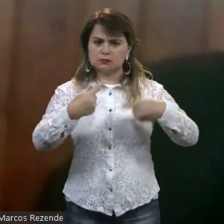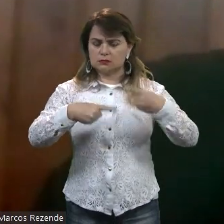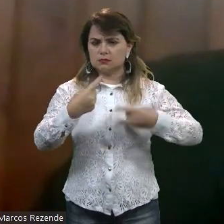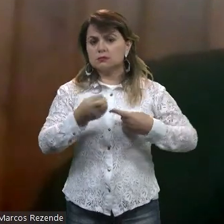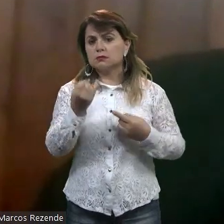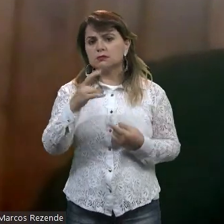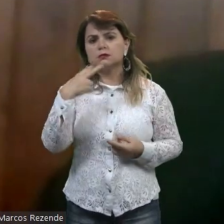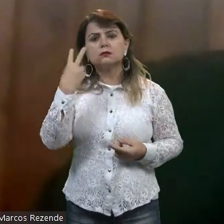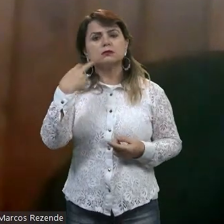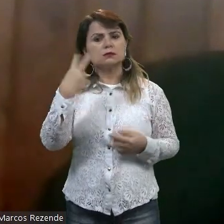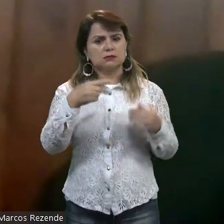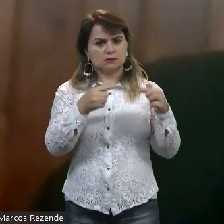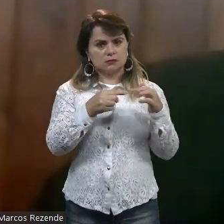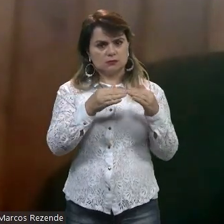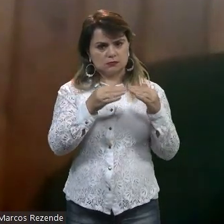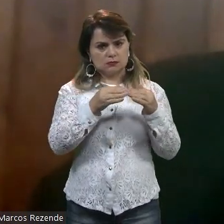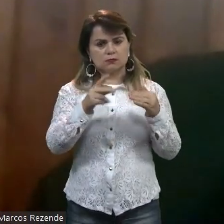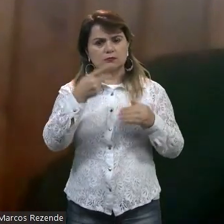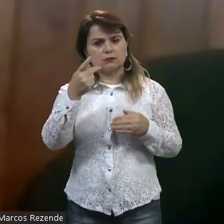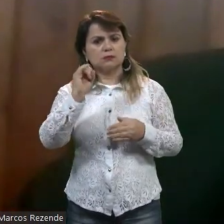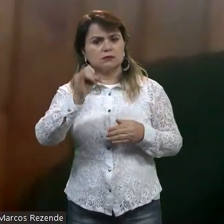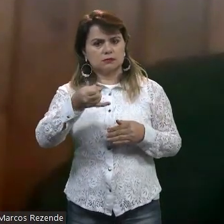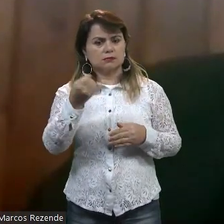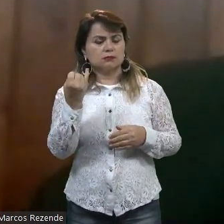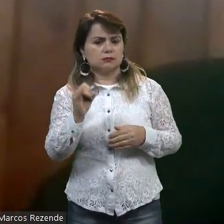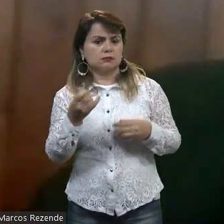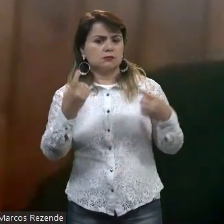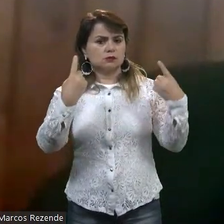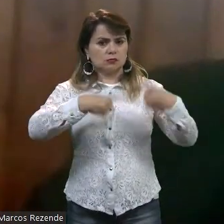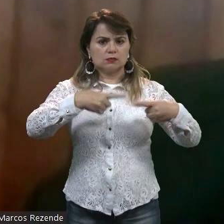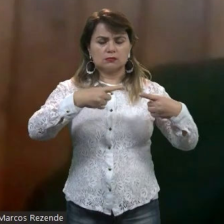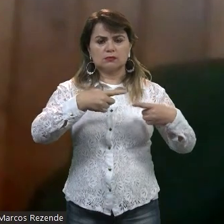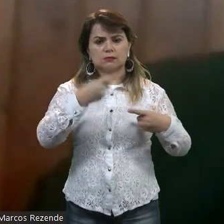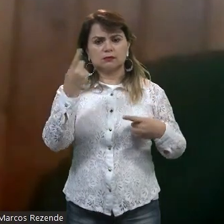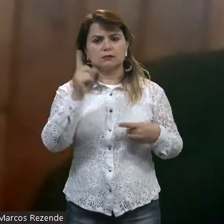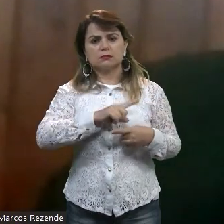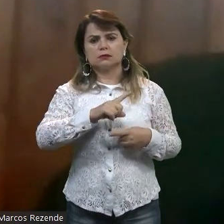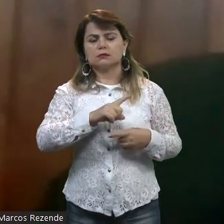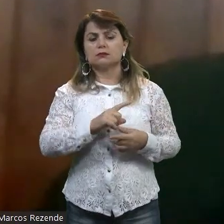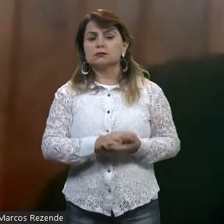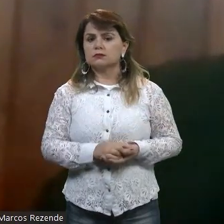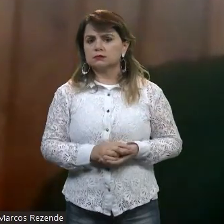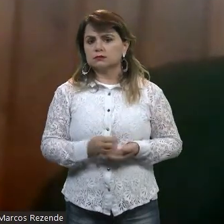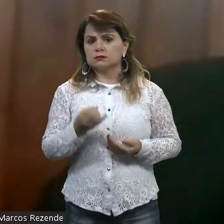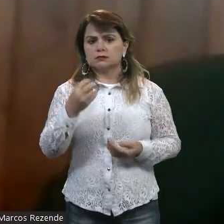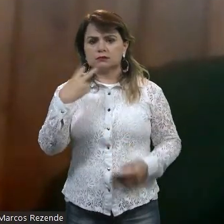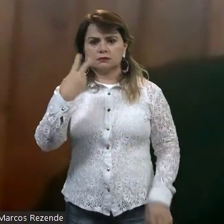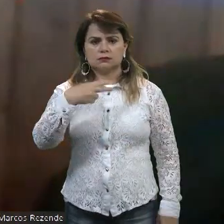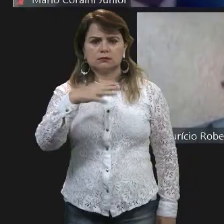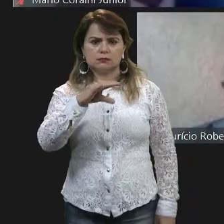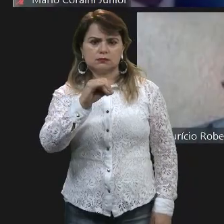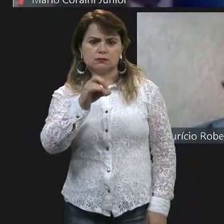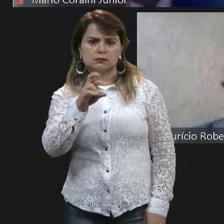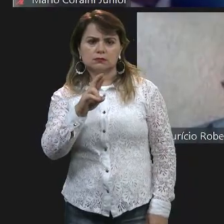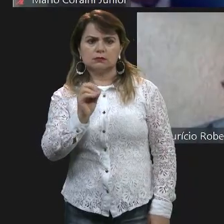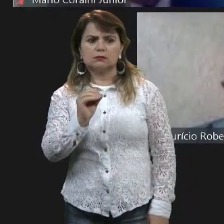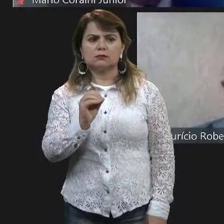Os vereadores favoráveis responderão sim, aqueles que forem contrários responderão não. Vereador Cícero do Ceasa?